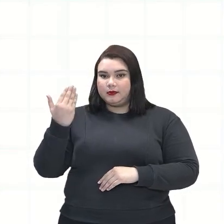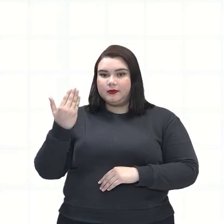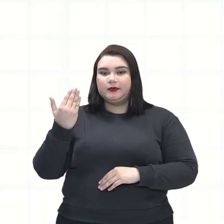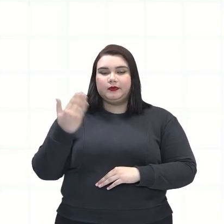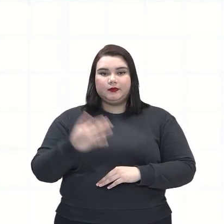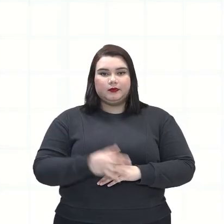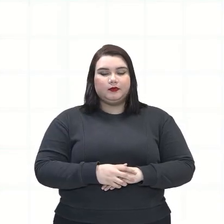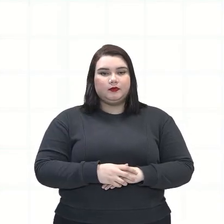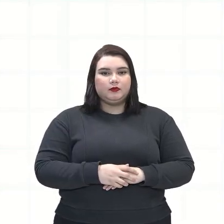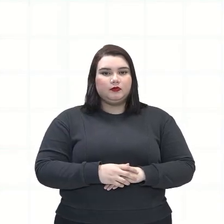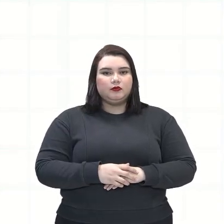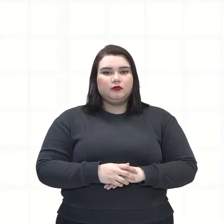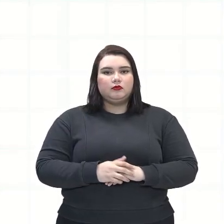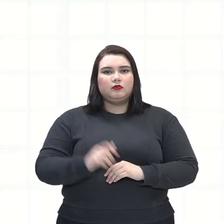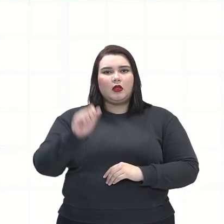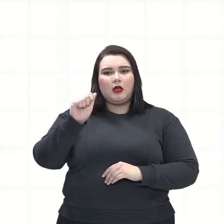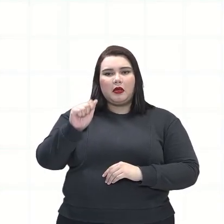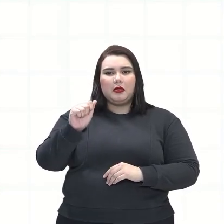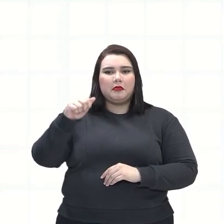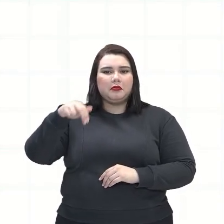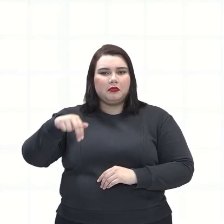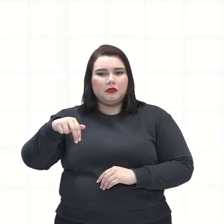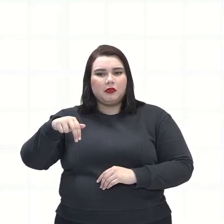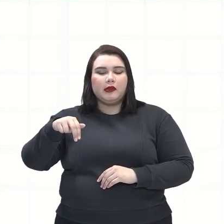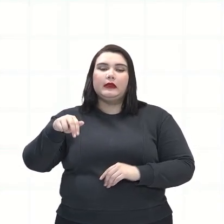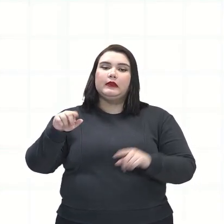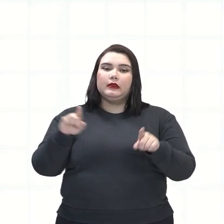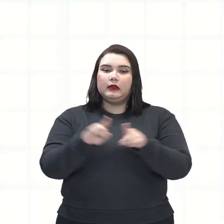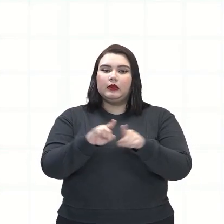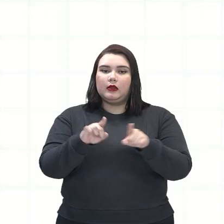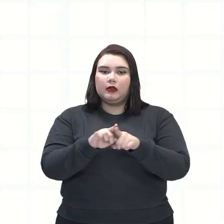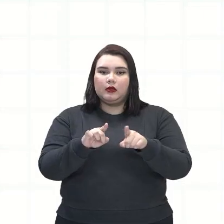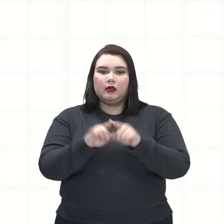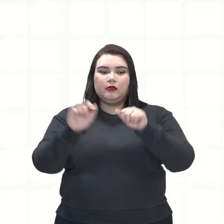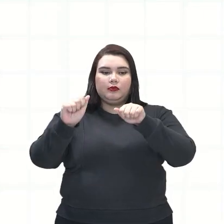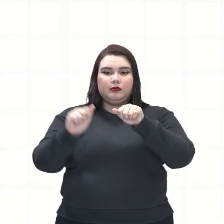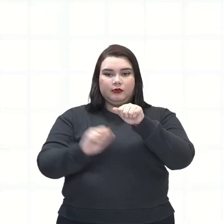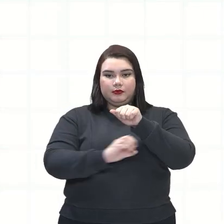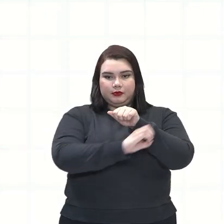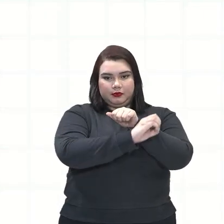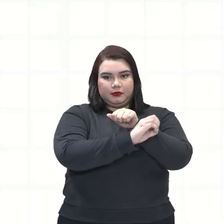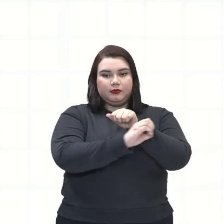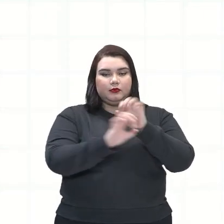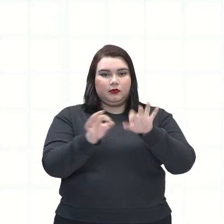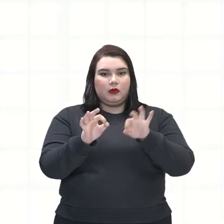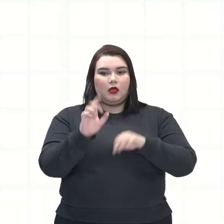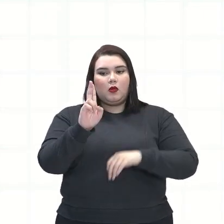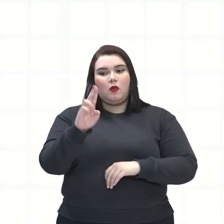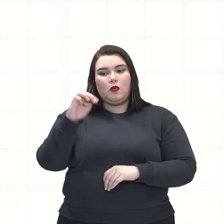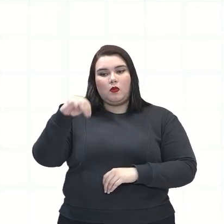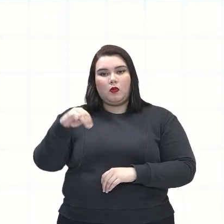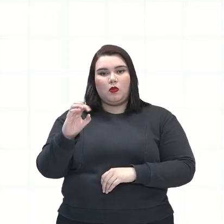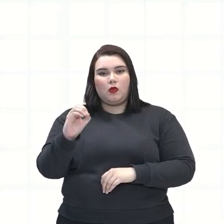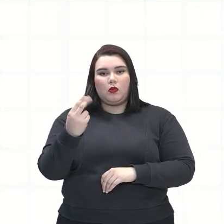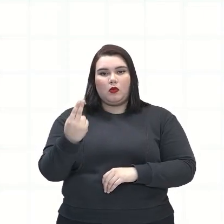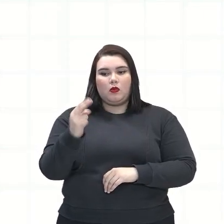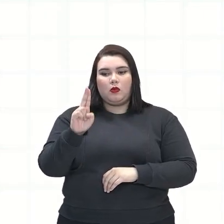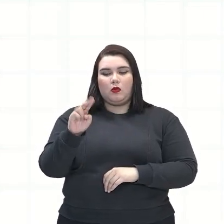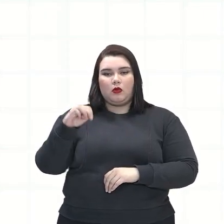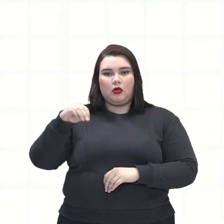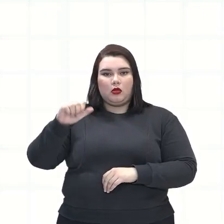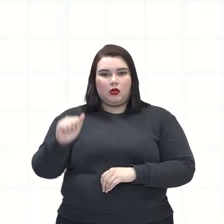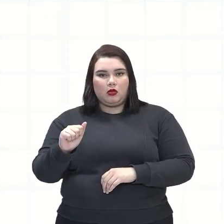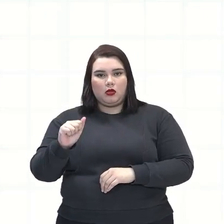eraser. O que é esse an? Também significa um ou uma, mas ele é usado em palavras que